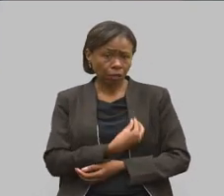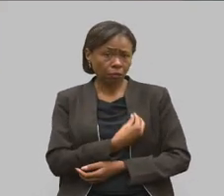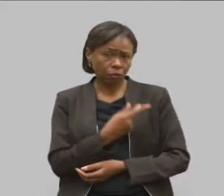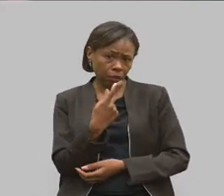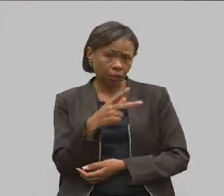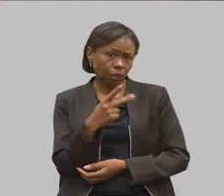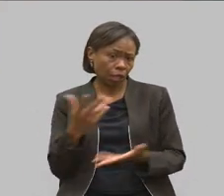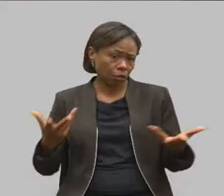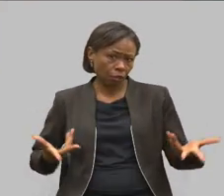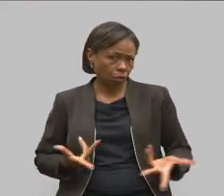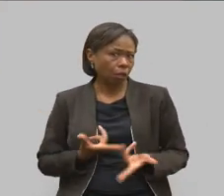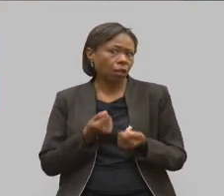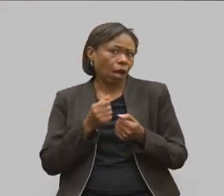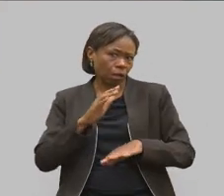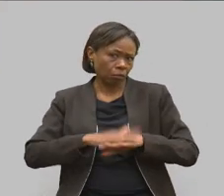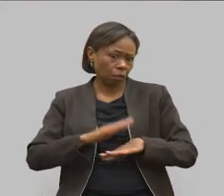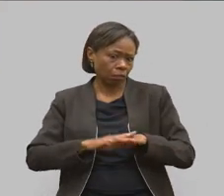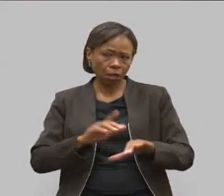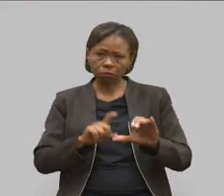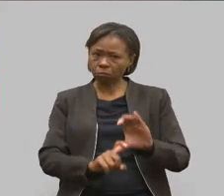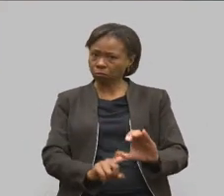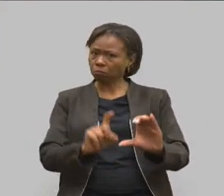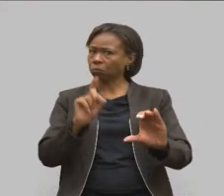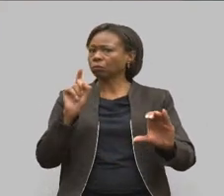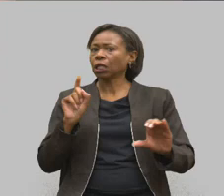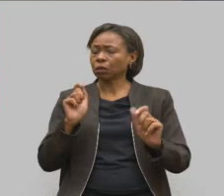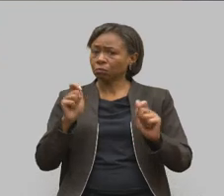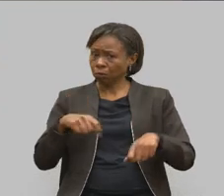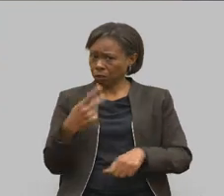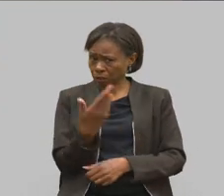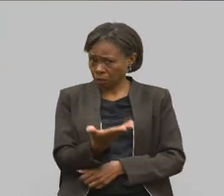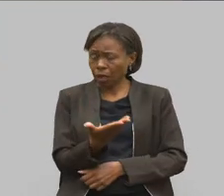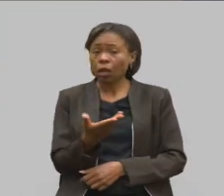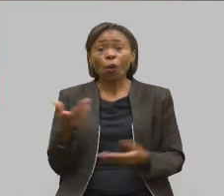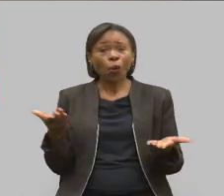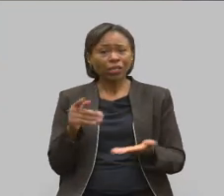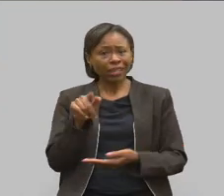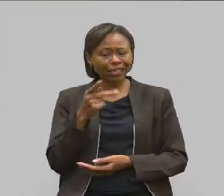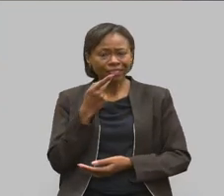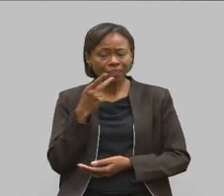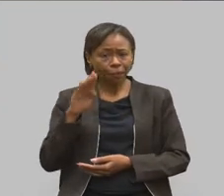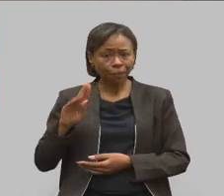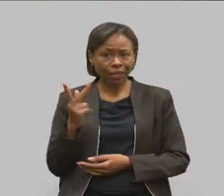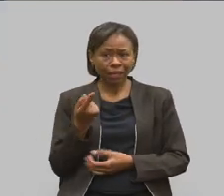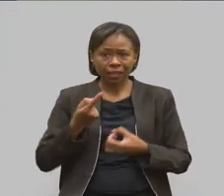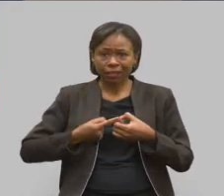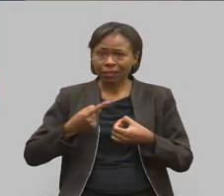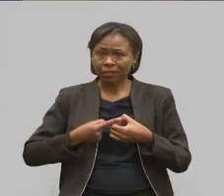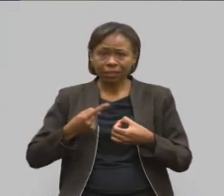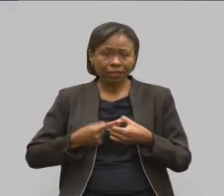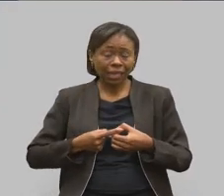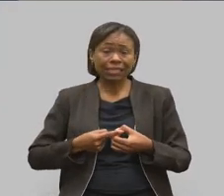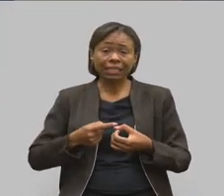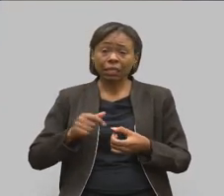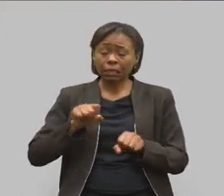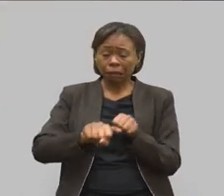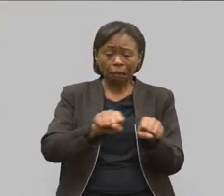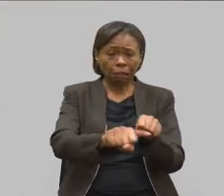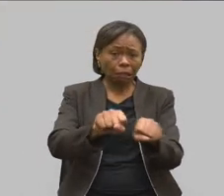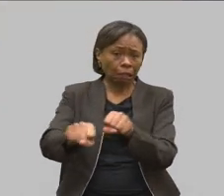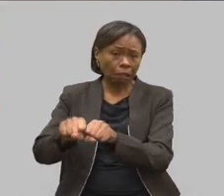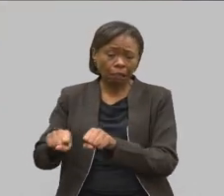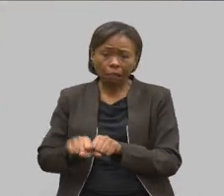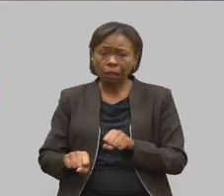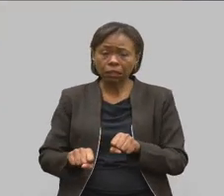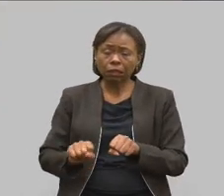vida na independência dela e ela falou hoje Belo Horizonte que é uma cidade extremamente acidentada nenhum